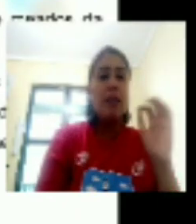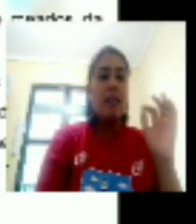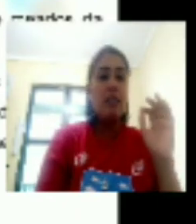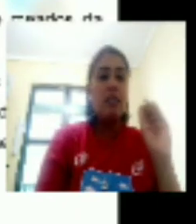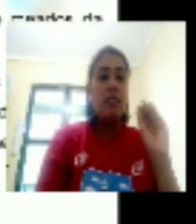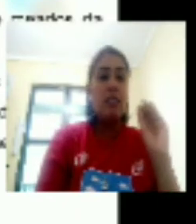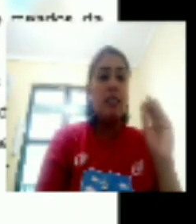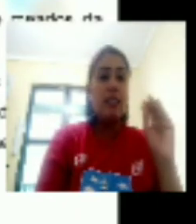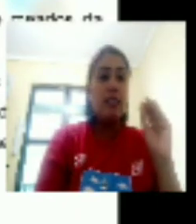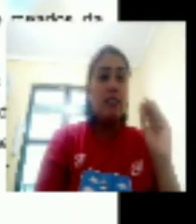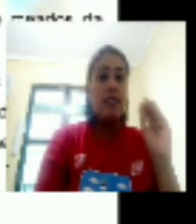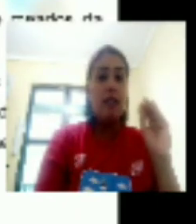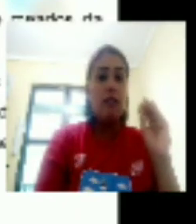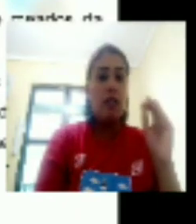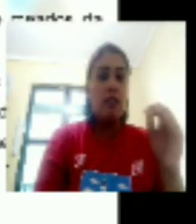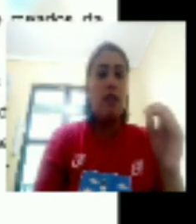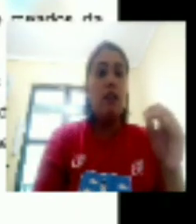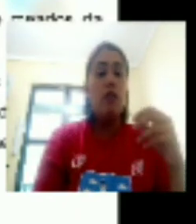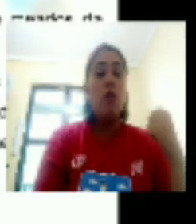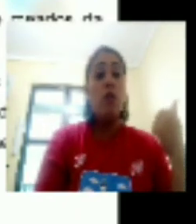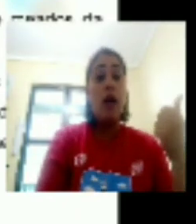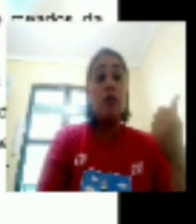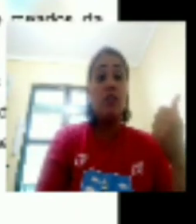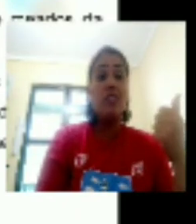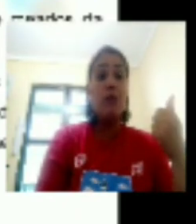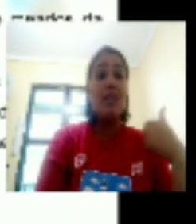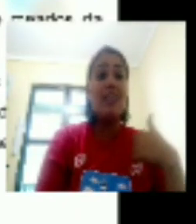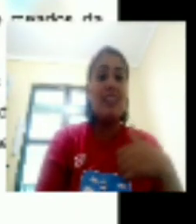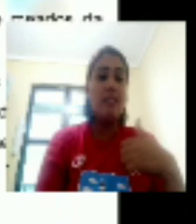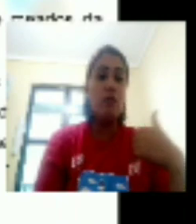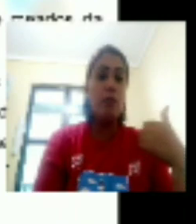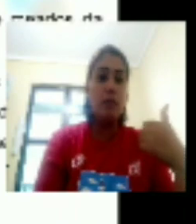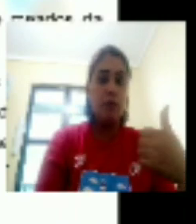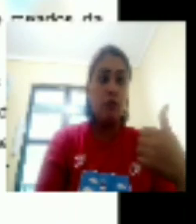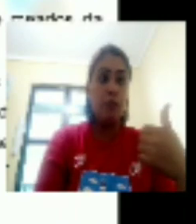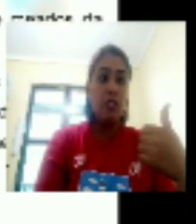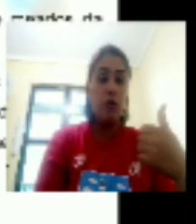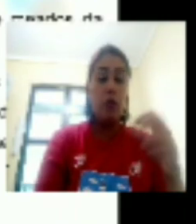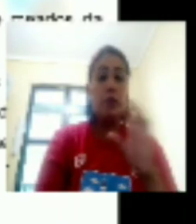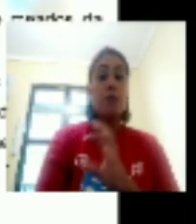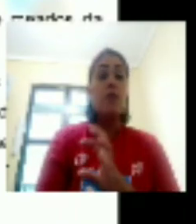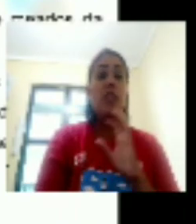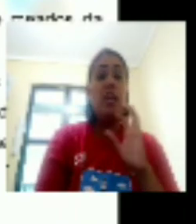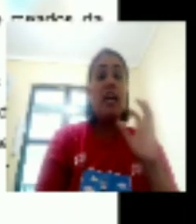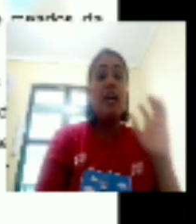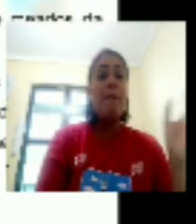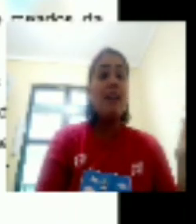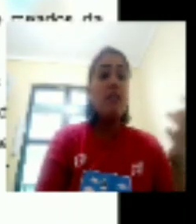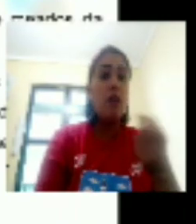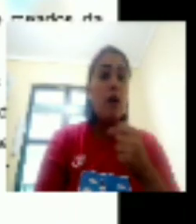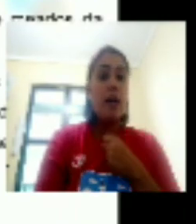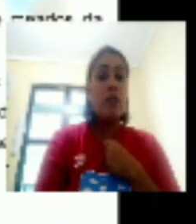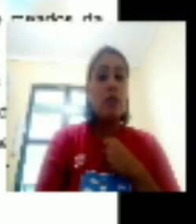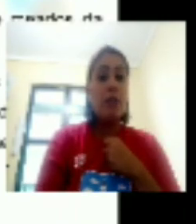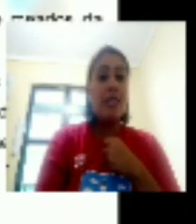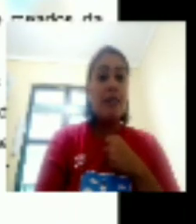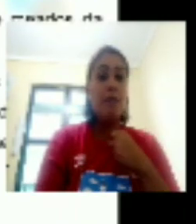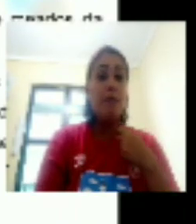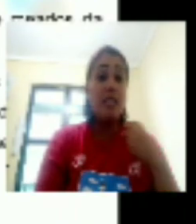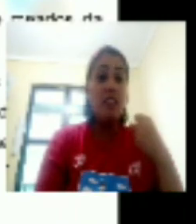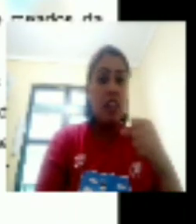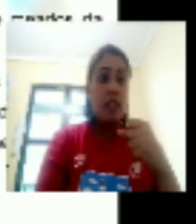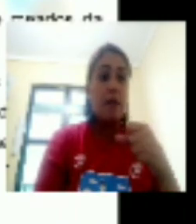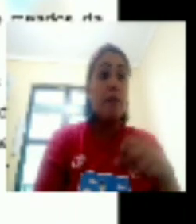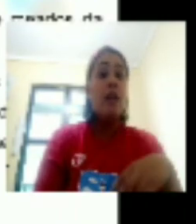Na segunda metade da década de 70, aconteceu a crise do petróleo, que aí abateu a